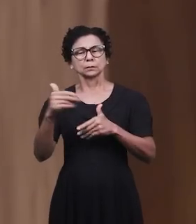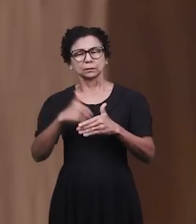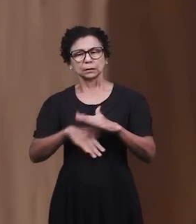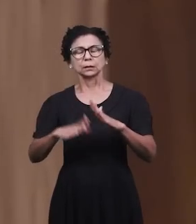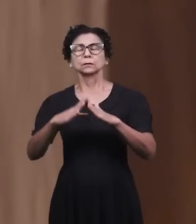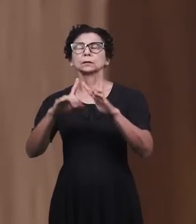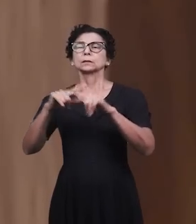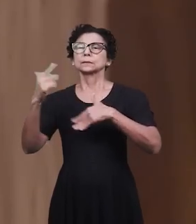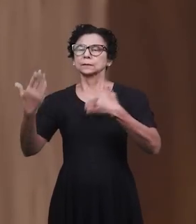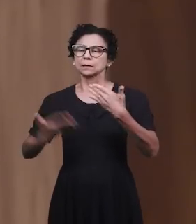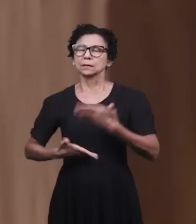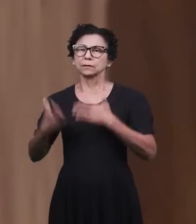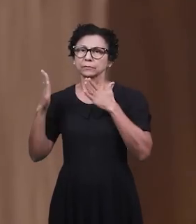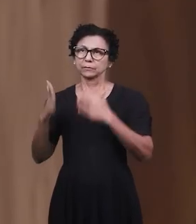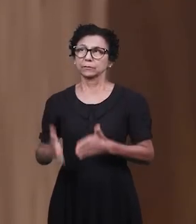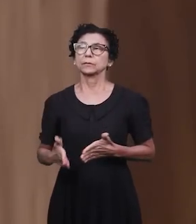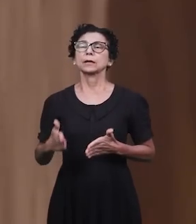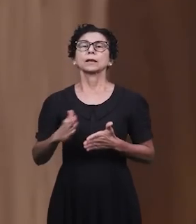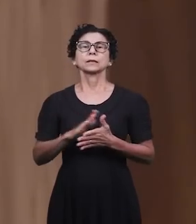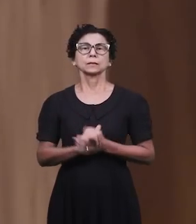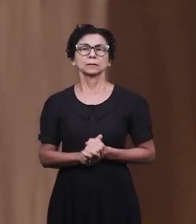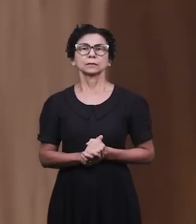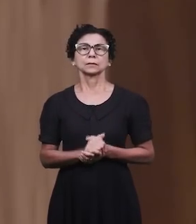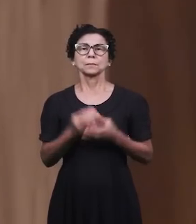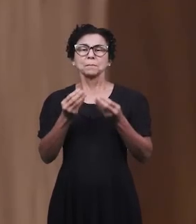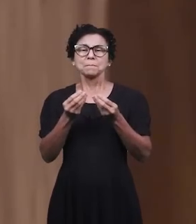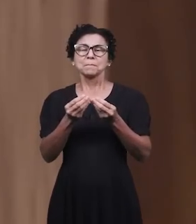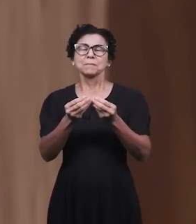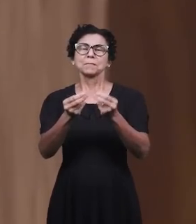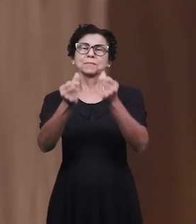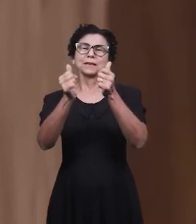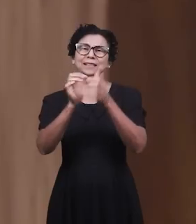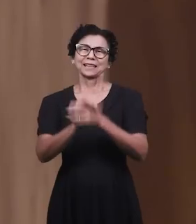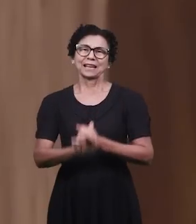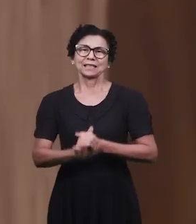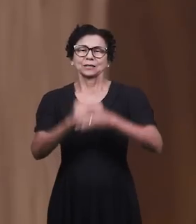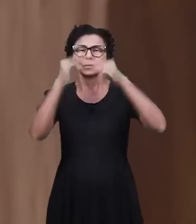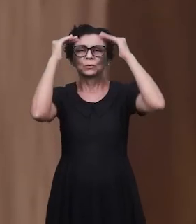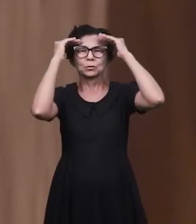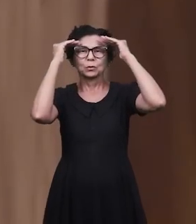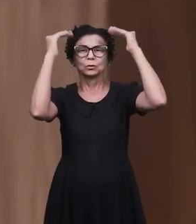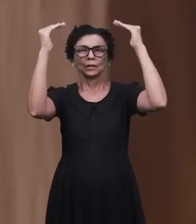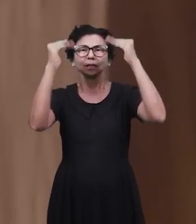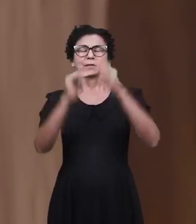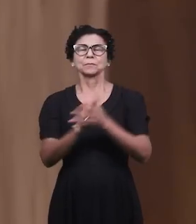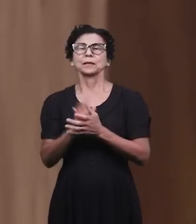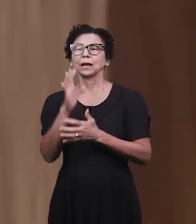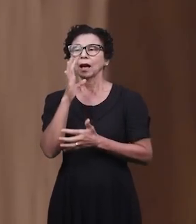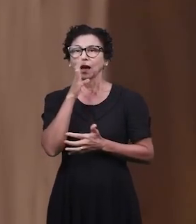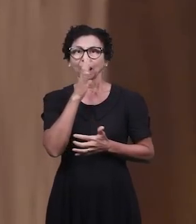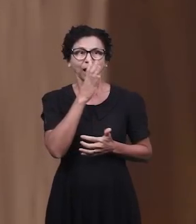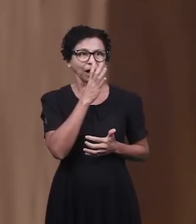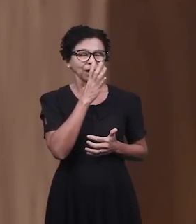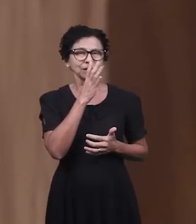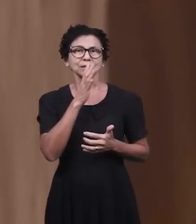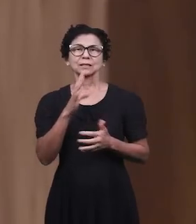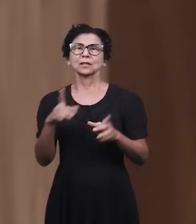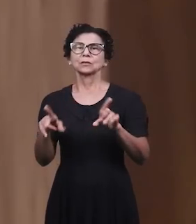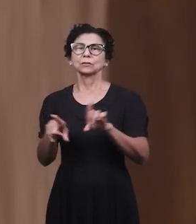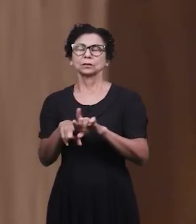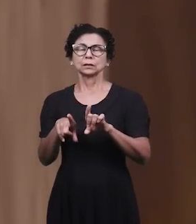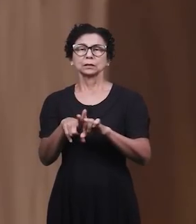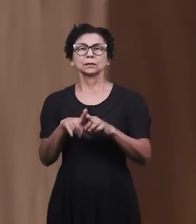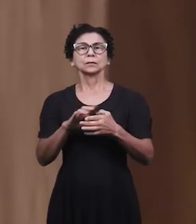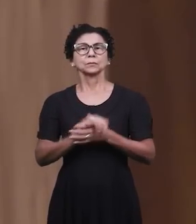são servas de Deus e merecem todo o nosso respeito, a nossa admiração e, sobretudo, a